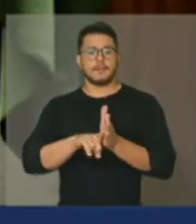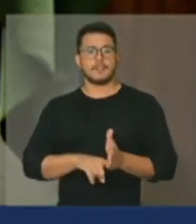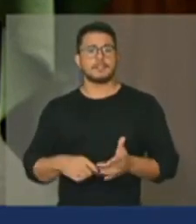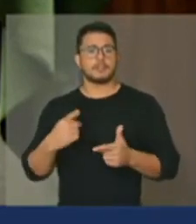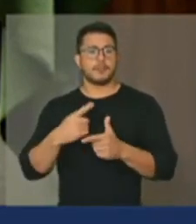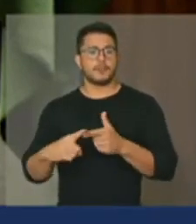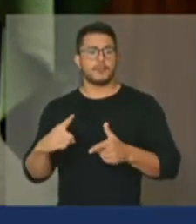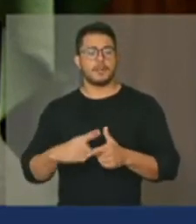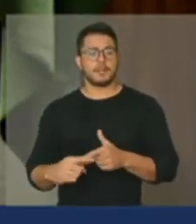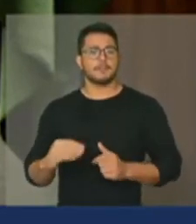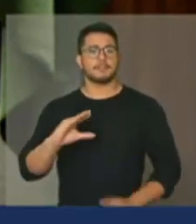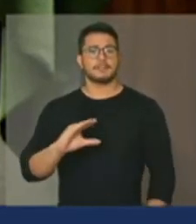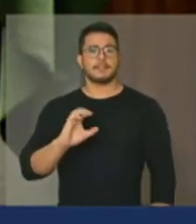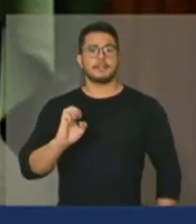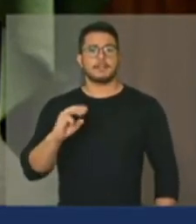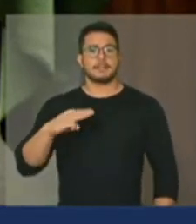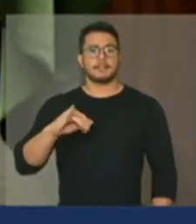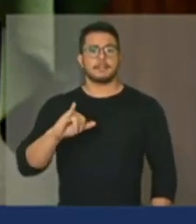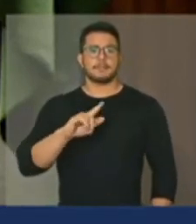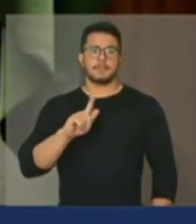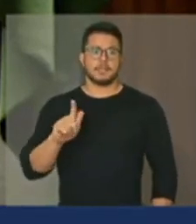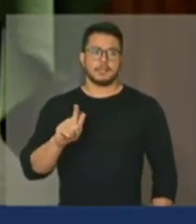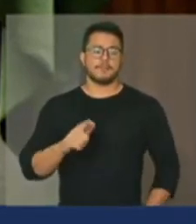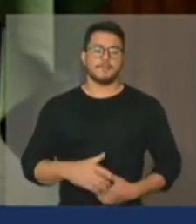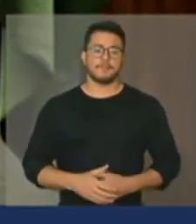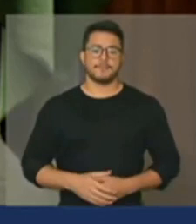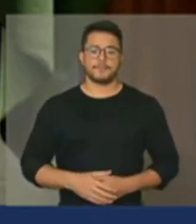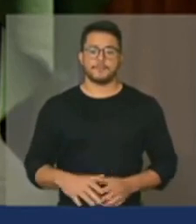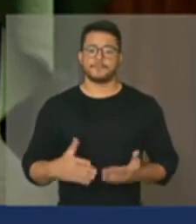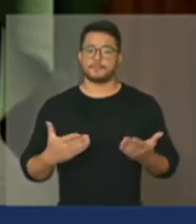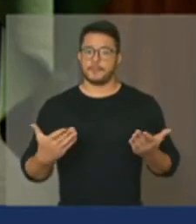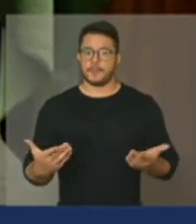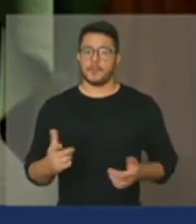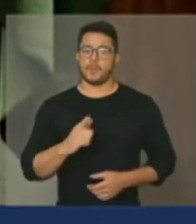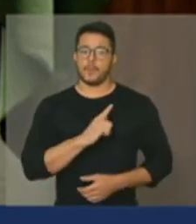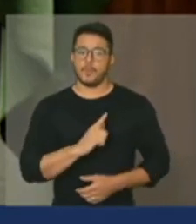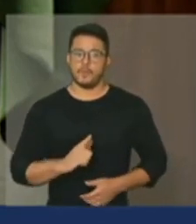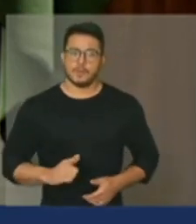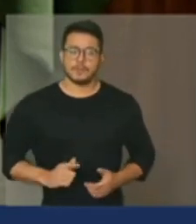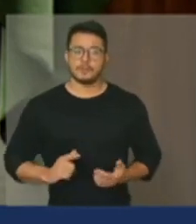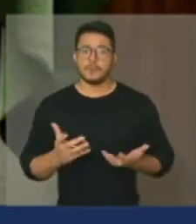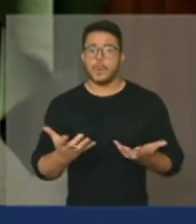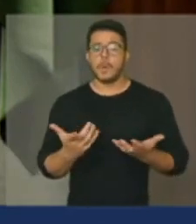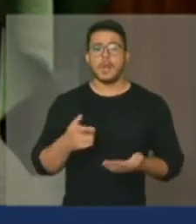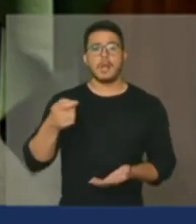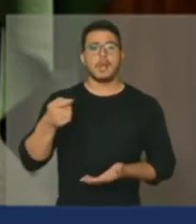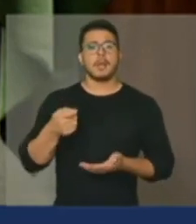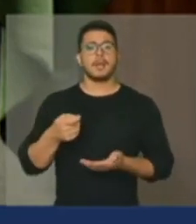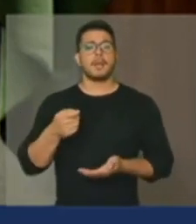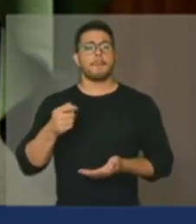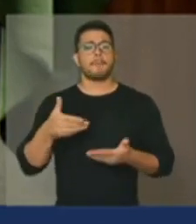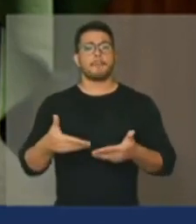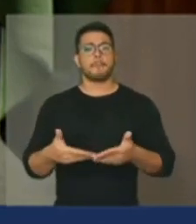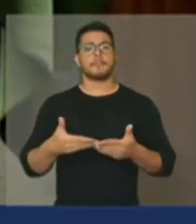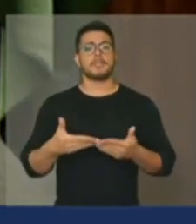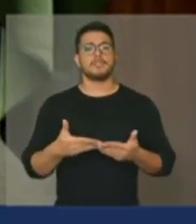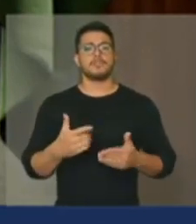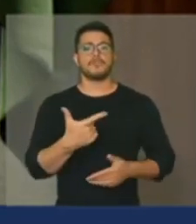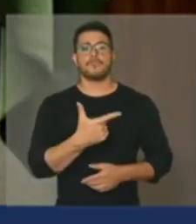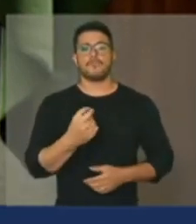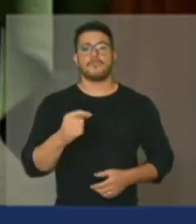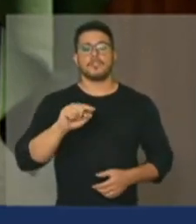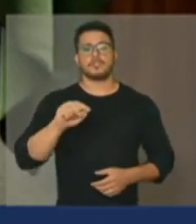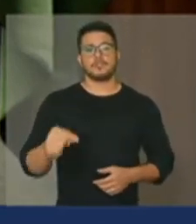o governador quer privatizar. Pois bem, o governador agora quer cobrar a deputada R$ 20 mil e quer que ela